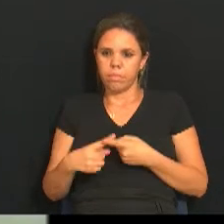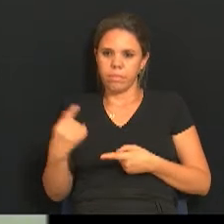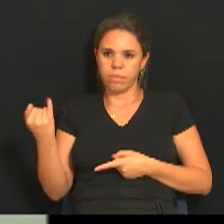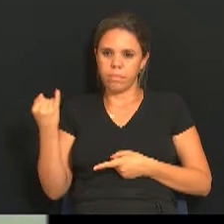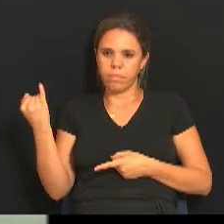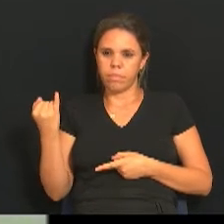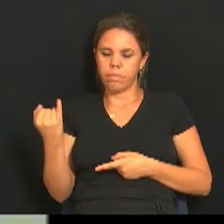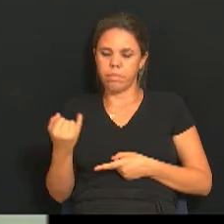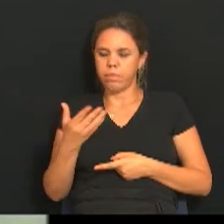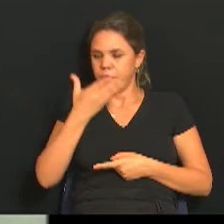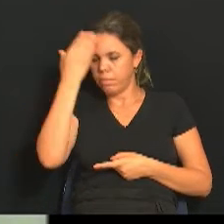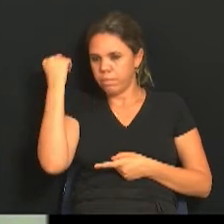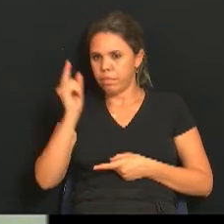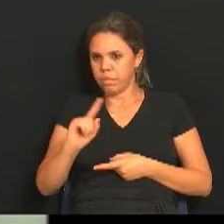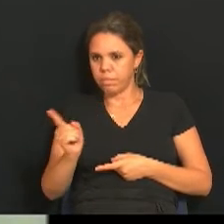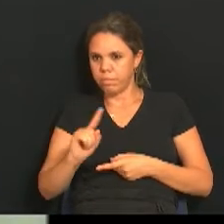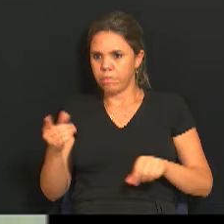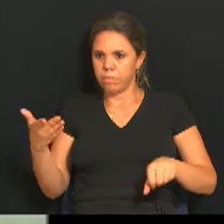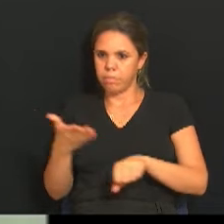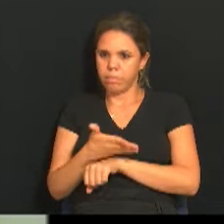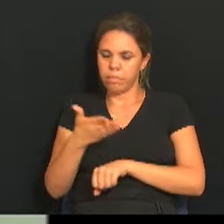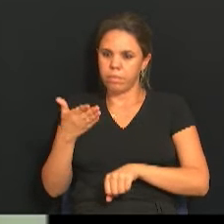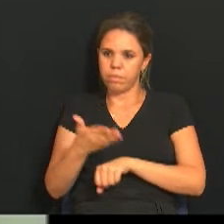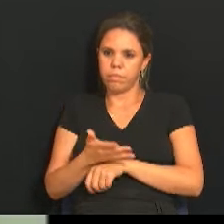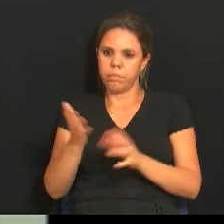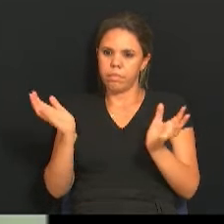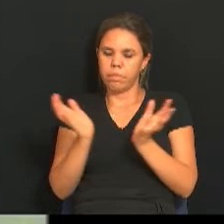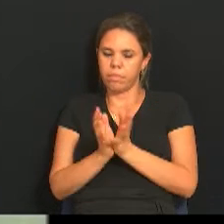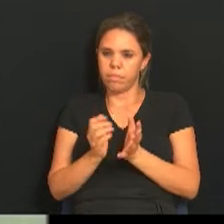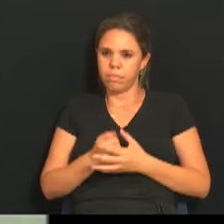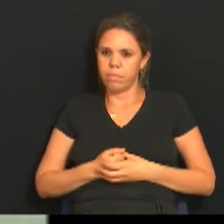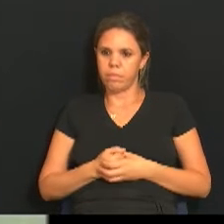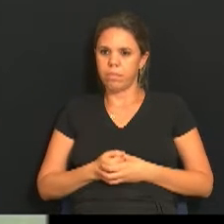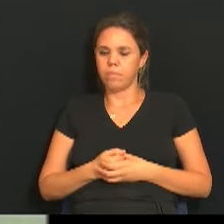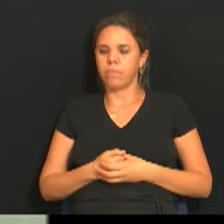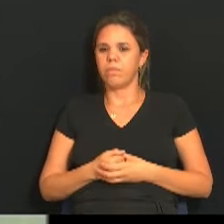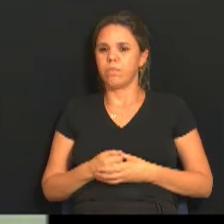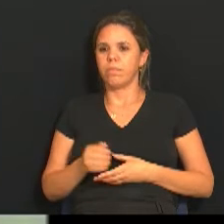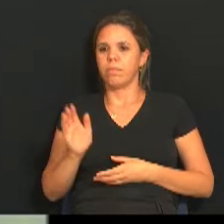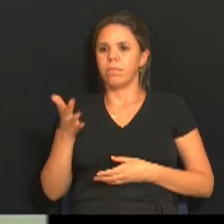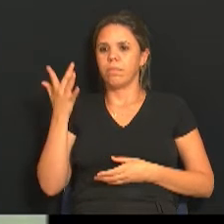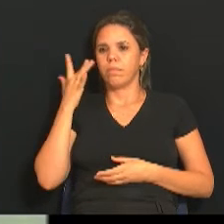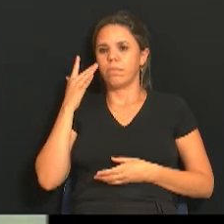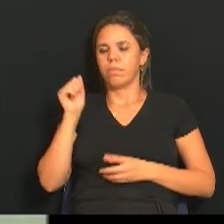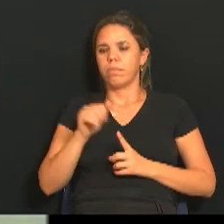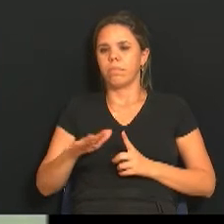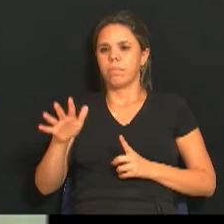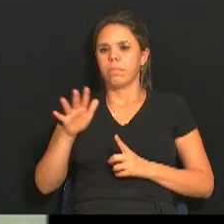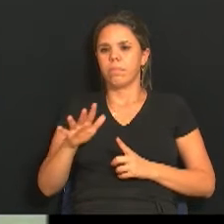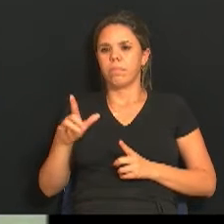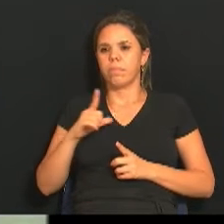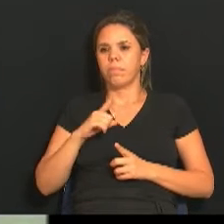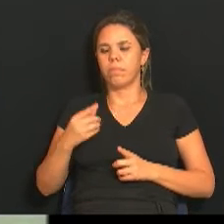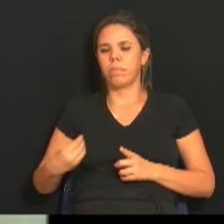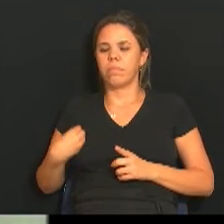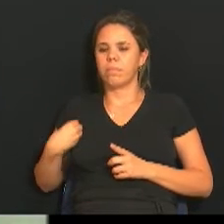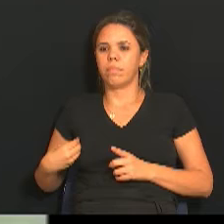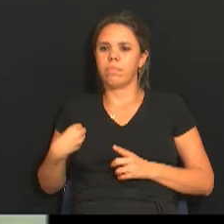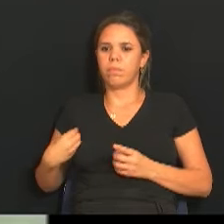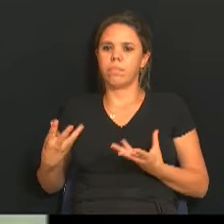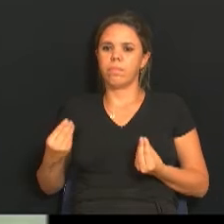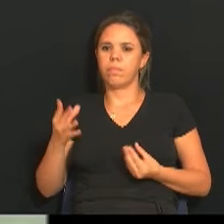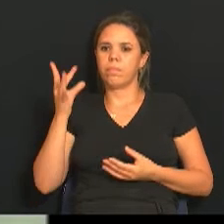não esquecer da participação desse comitê. Desde já, eu acho que assim, a sociedade civil tem estado muito